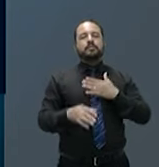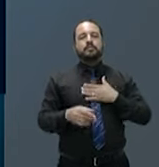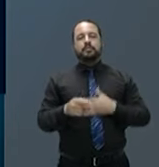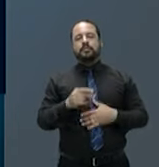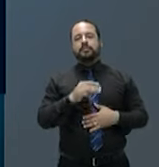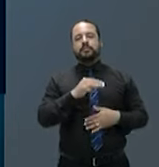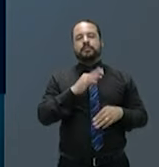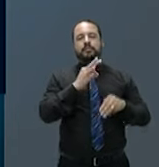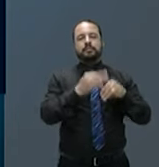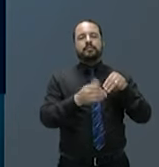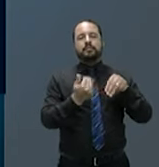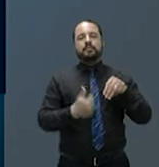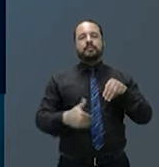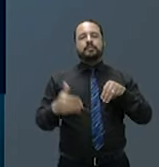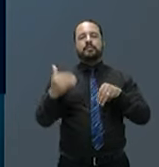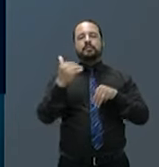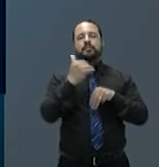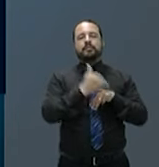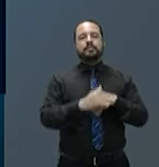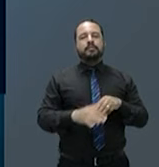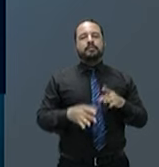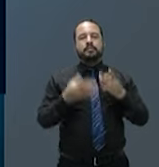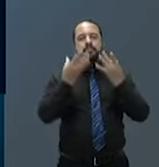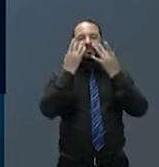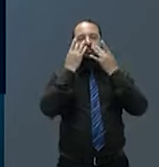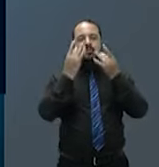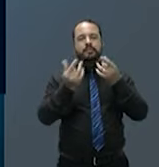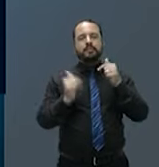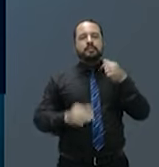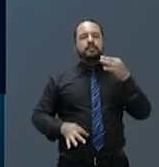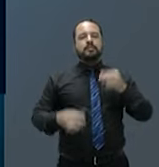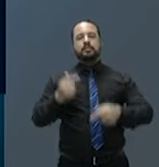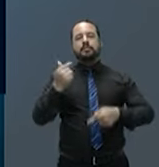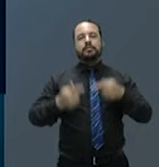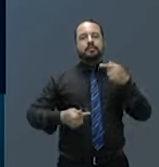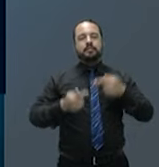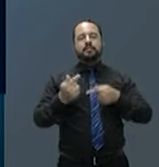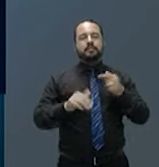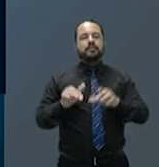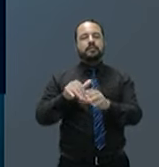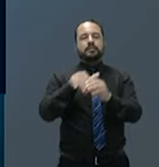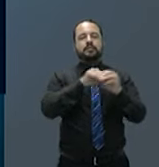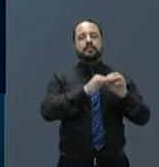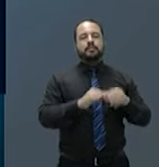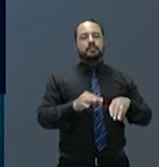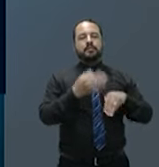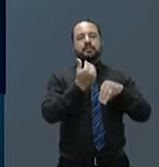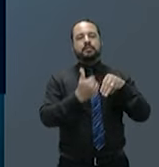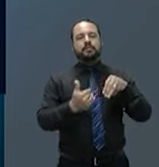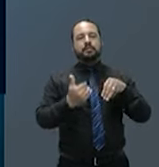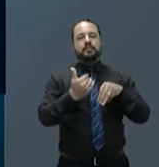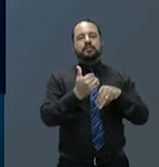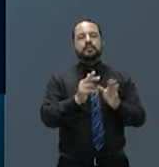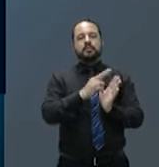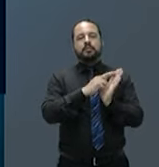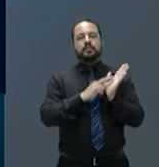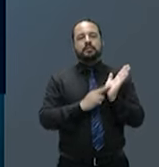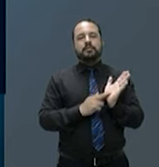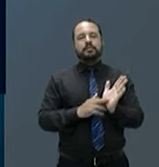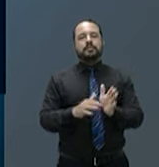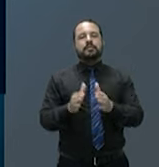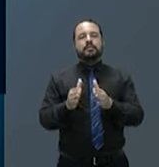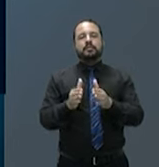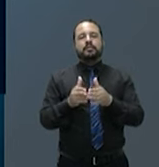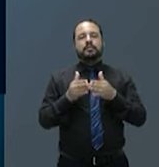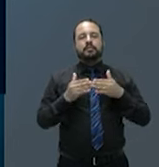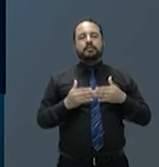Eu ouvi com atenção os debates e também o minucioso voto do eminente relator, mas eu peço licença à sua